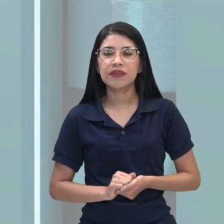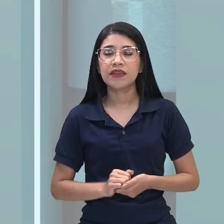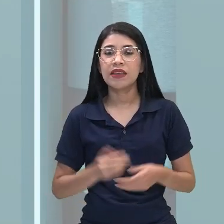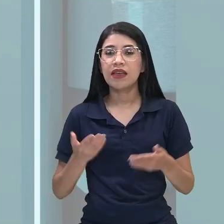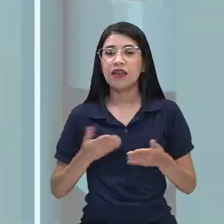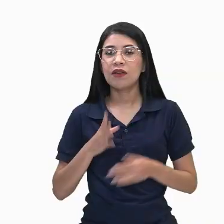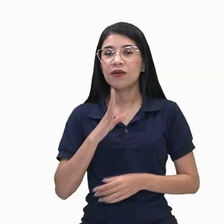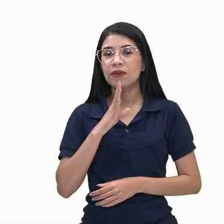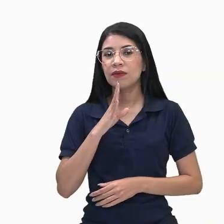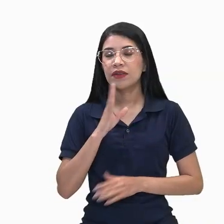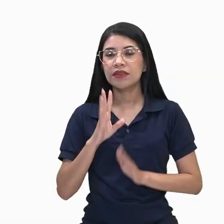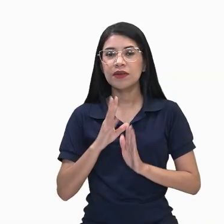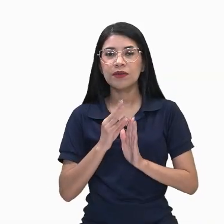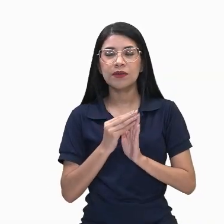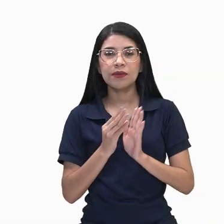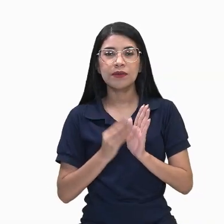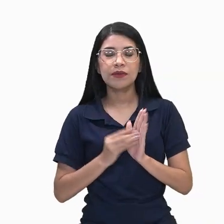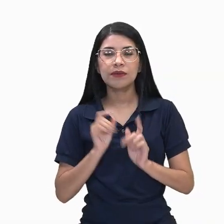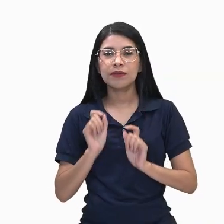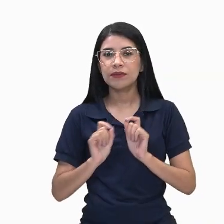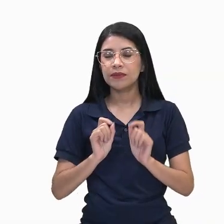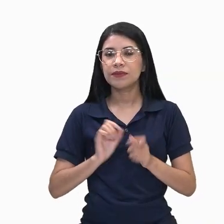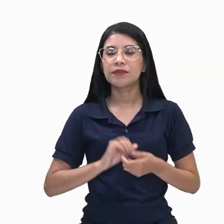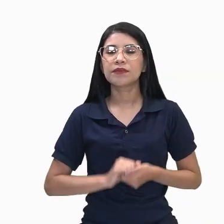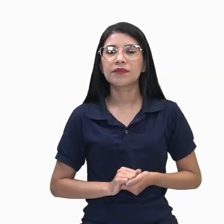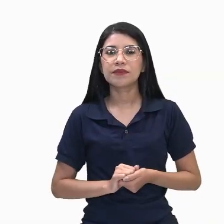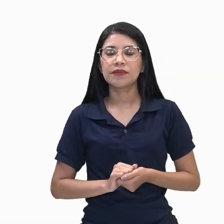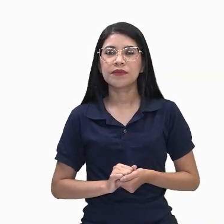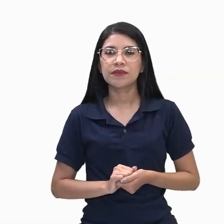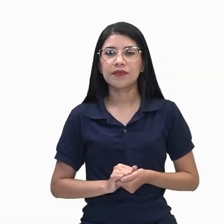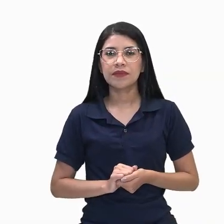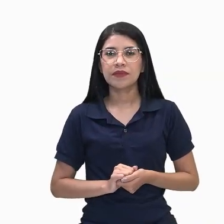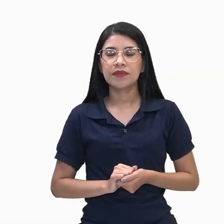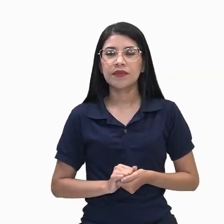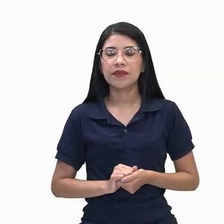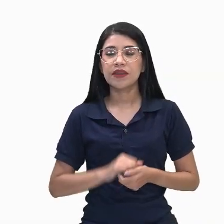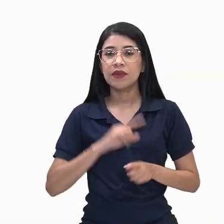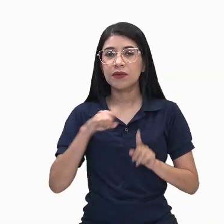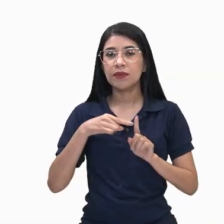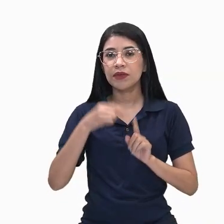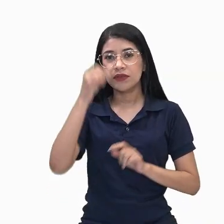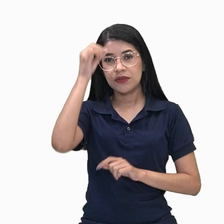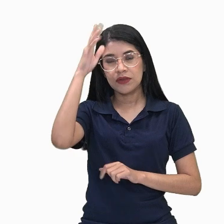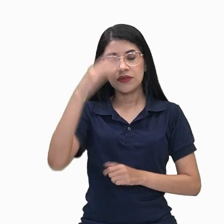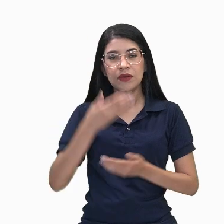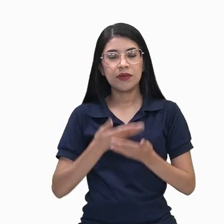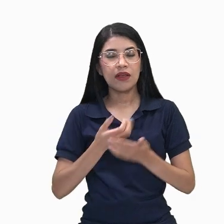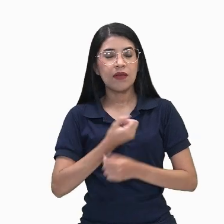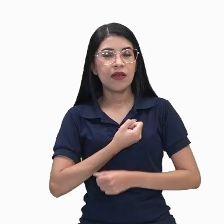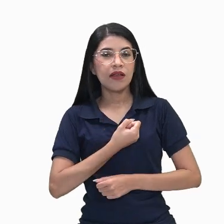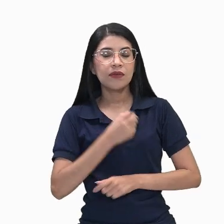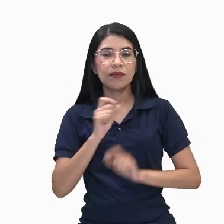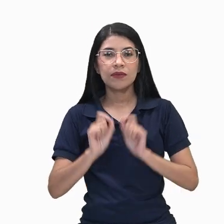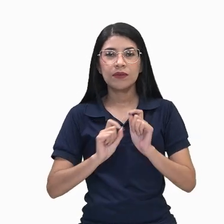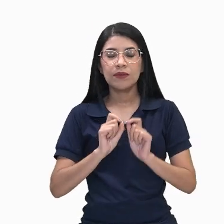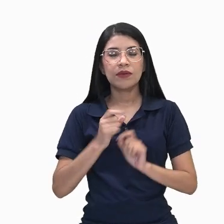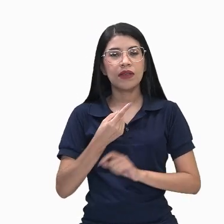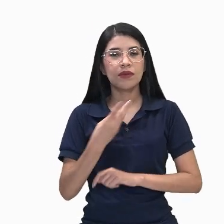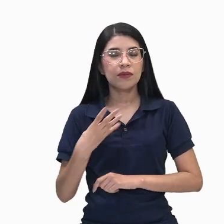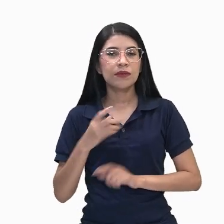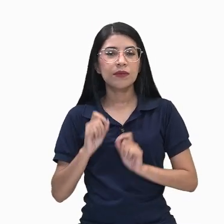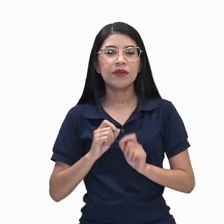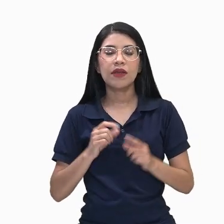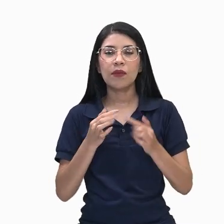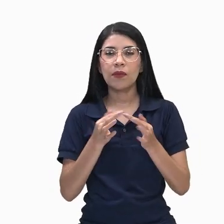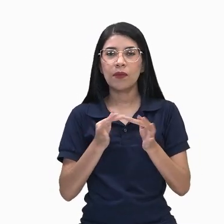iremos conhecer agora o objeto de conhecimento. Então, temos como objeto de conhecimento da aula 14 o